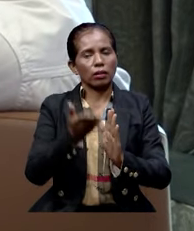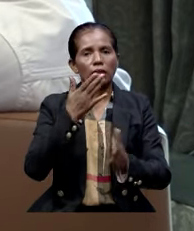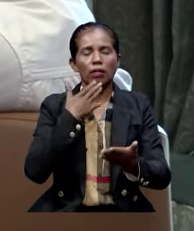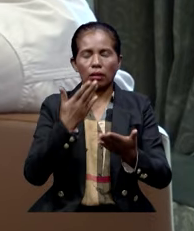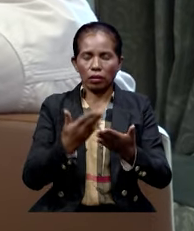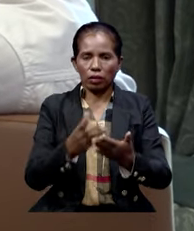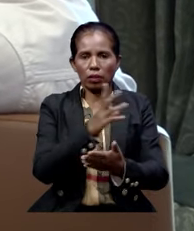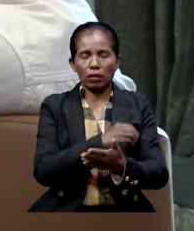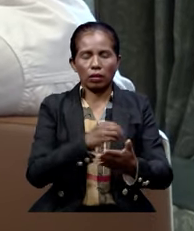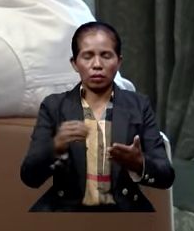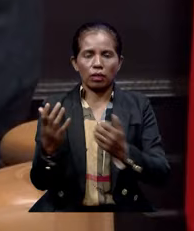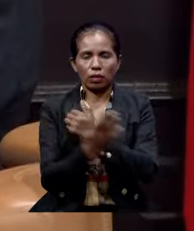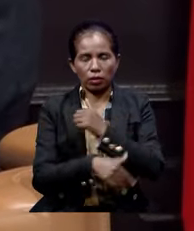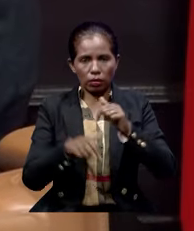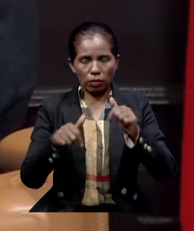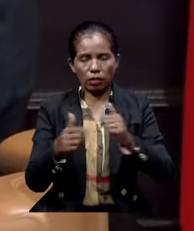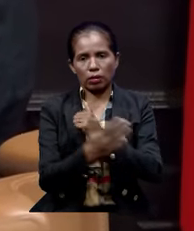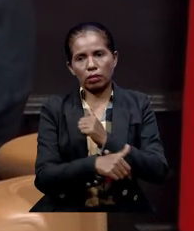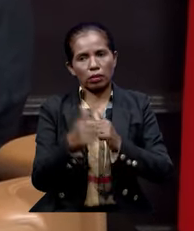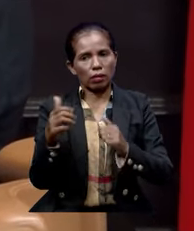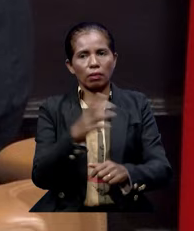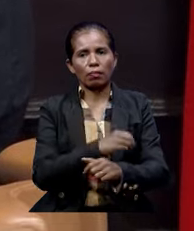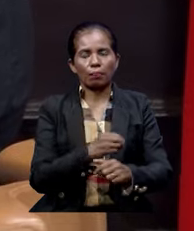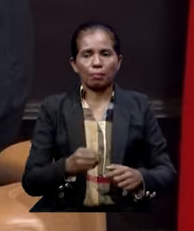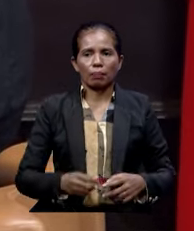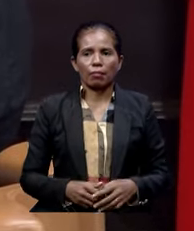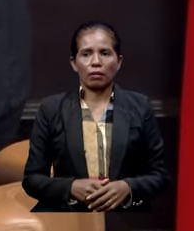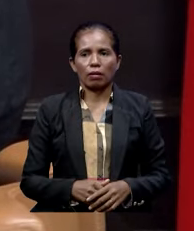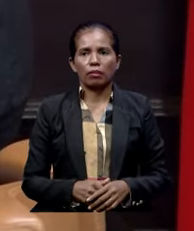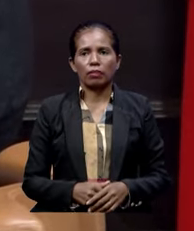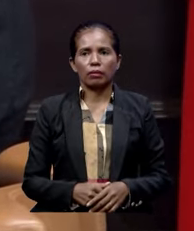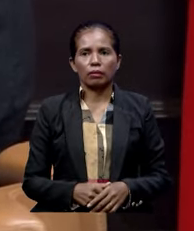atuação interna e externa. Agostinho da Costa, Marito da Costa, GMN.